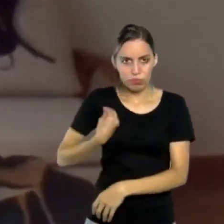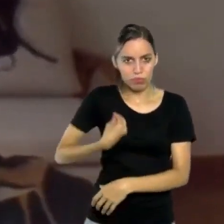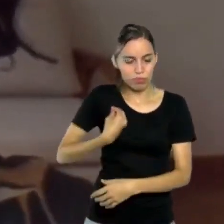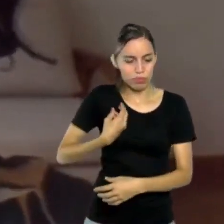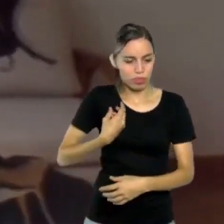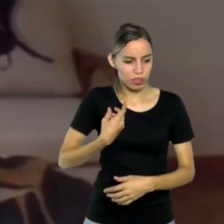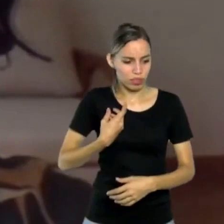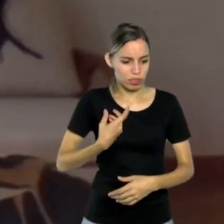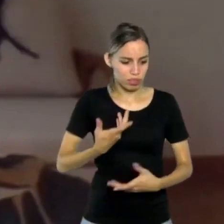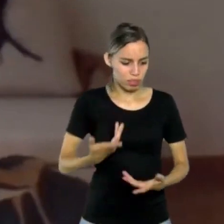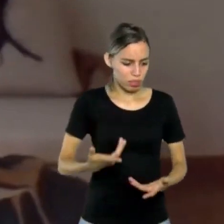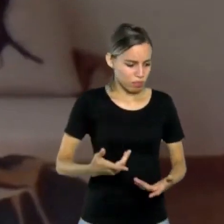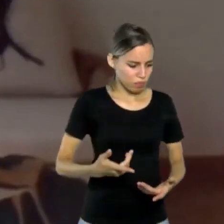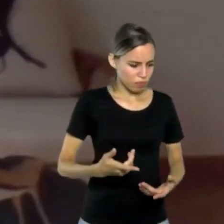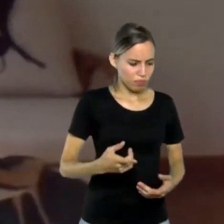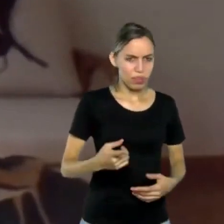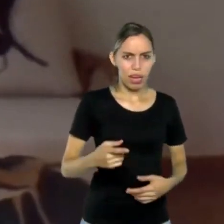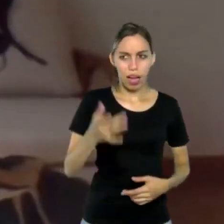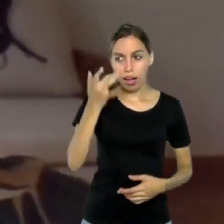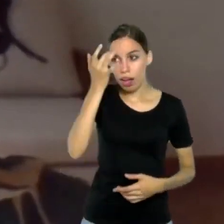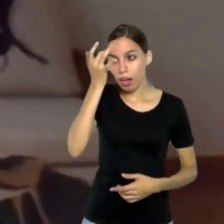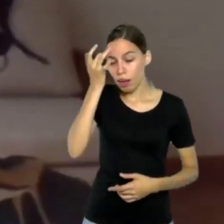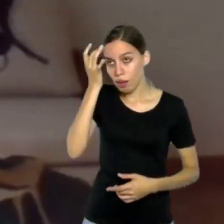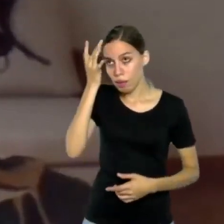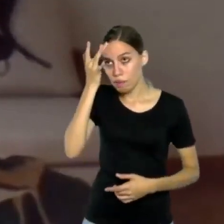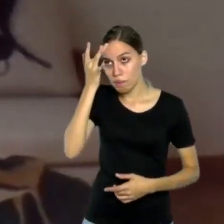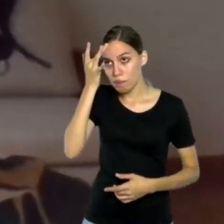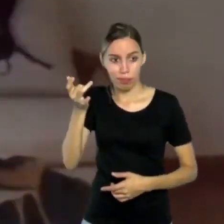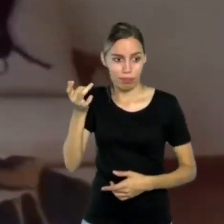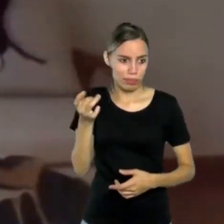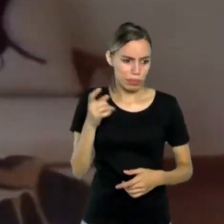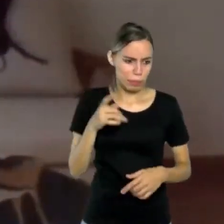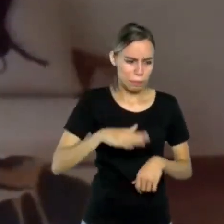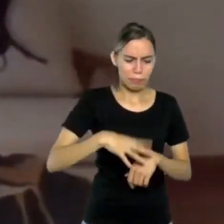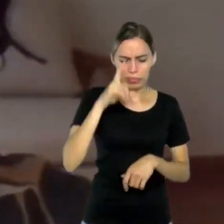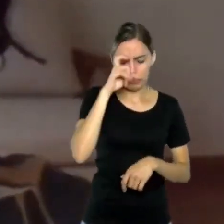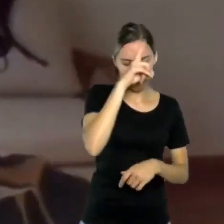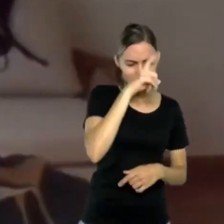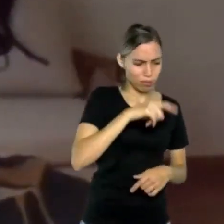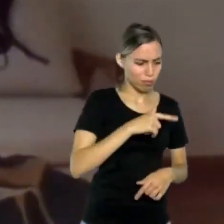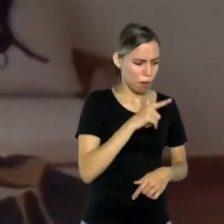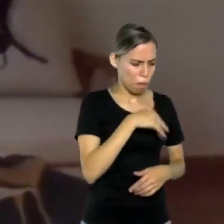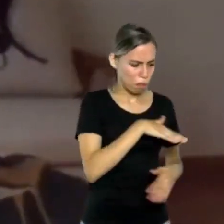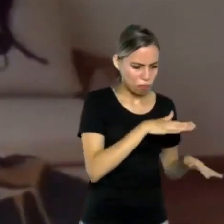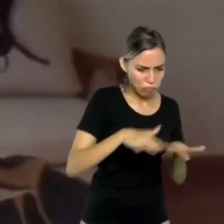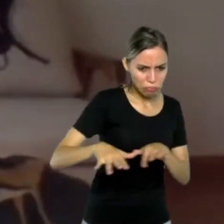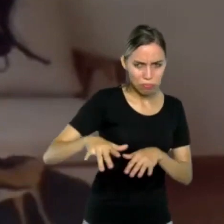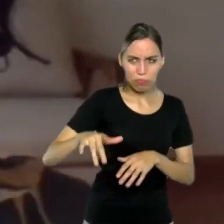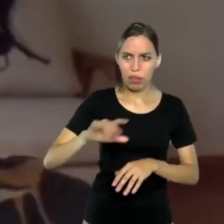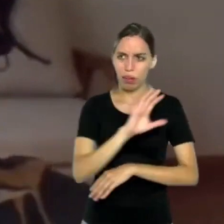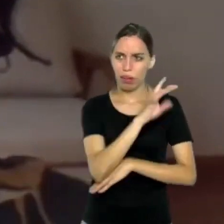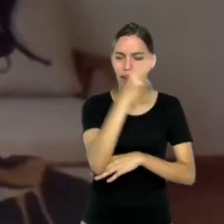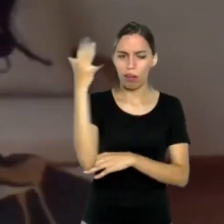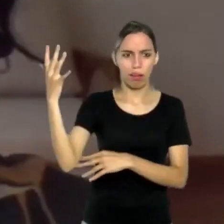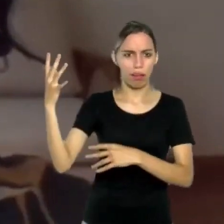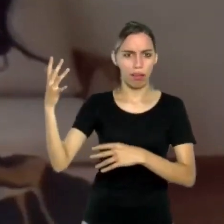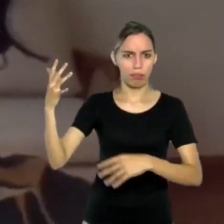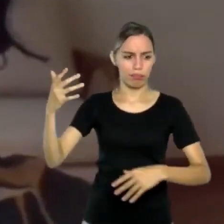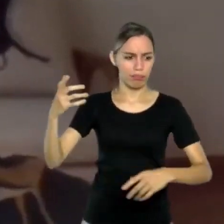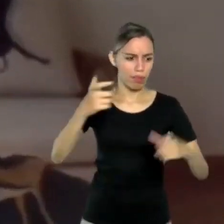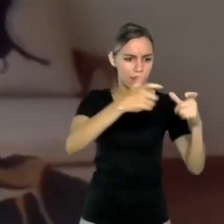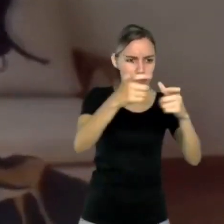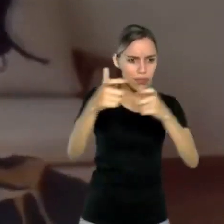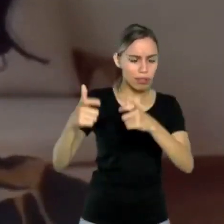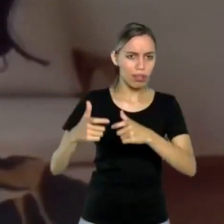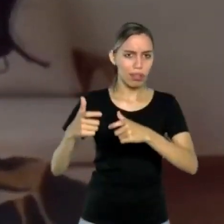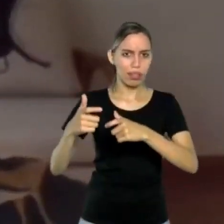água, sobre a cama, para o pássaro fêmea, peixe, brotado da igreja das crianças sem nome, de dentro do sonho, o risco maior. À